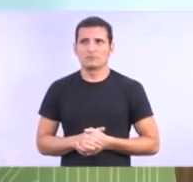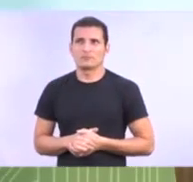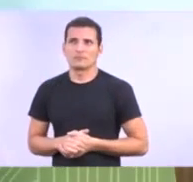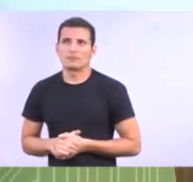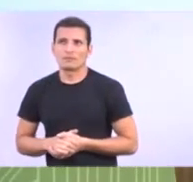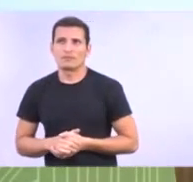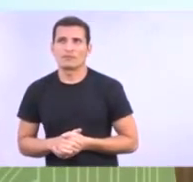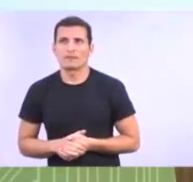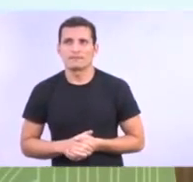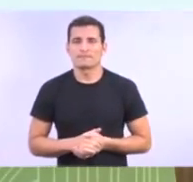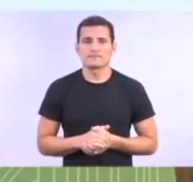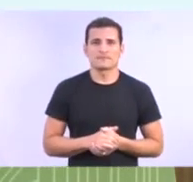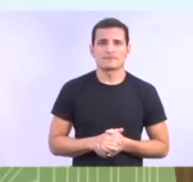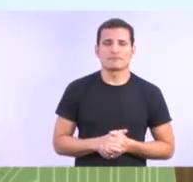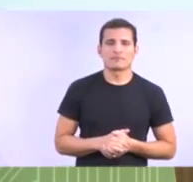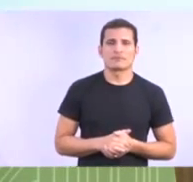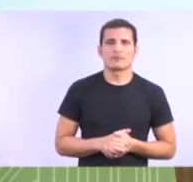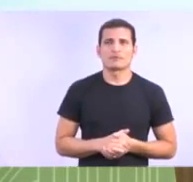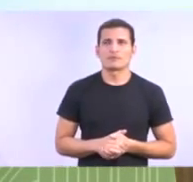para a nossa última questão.